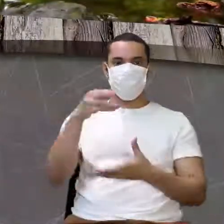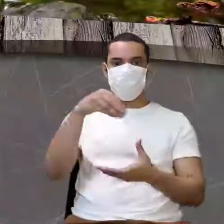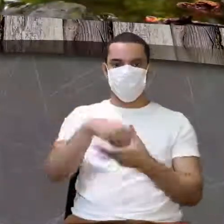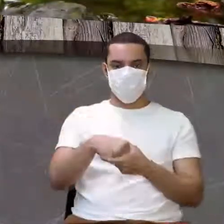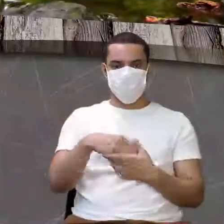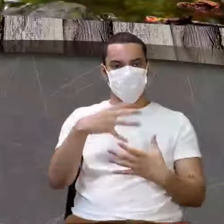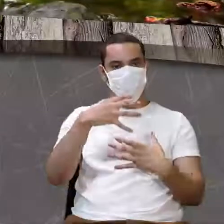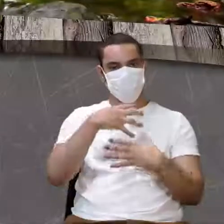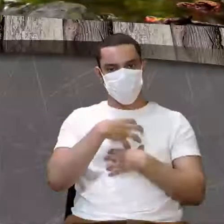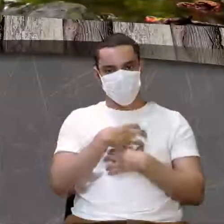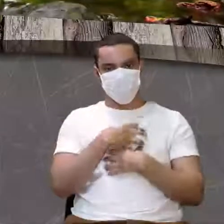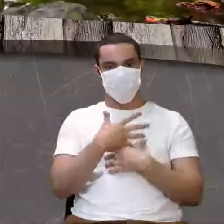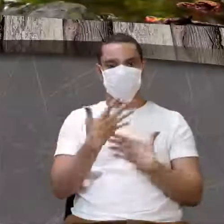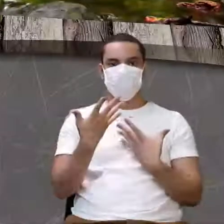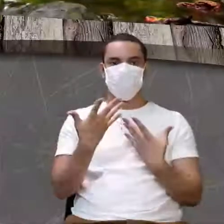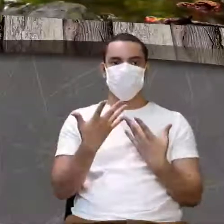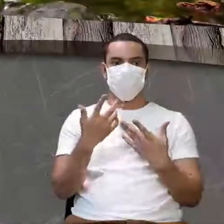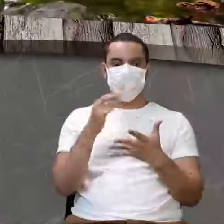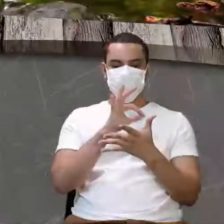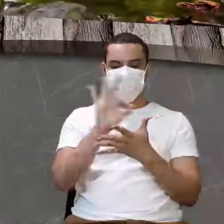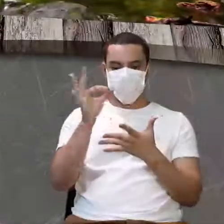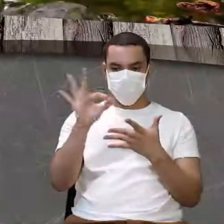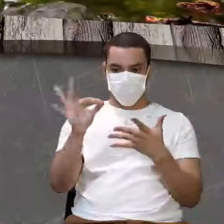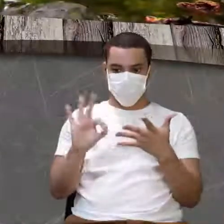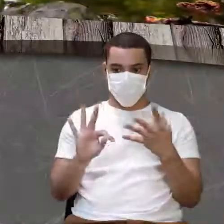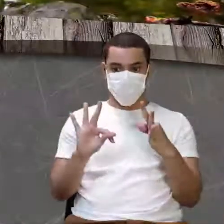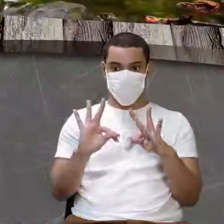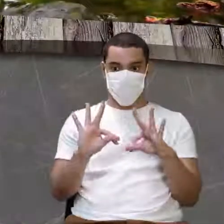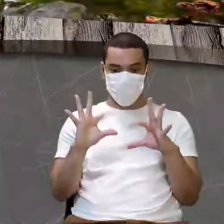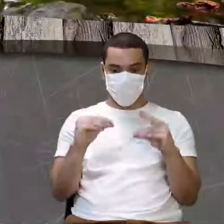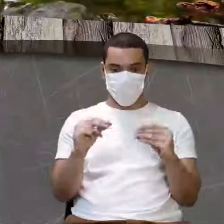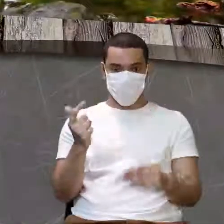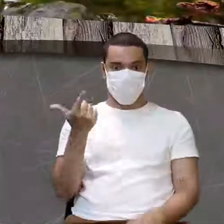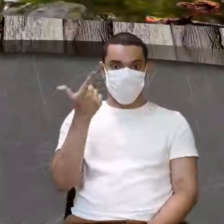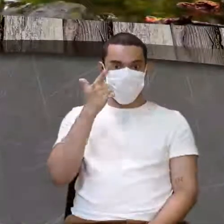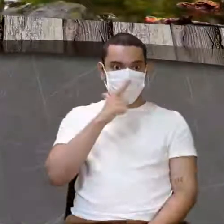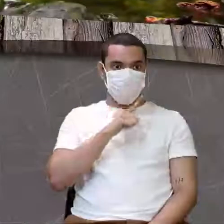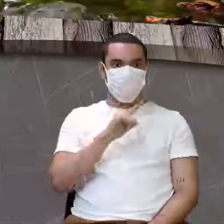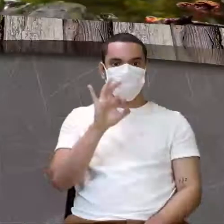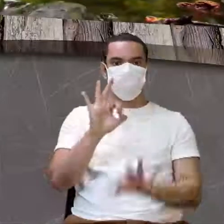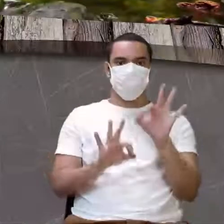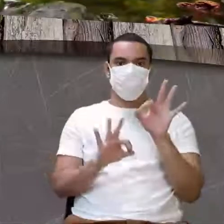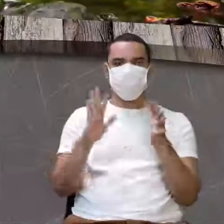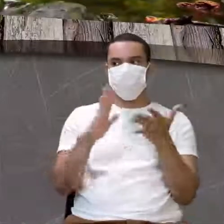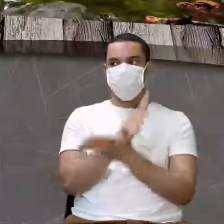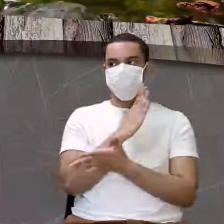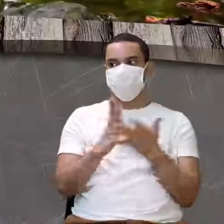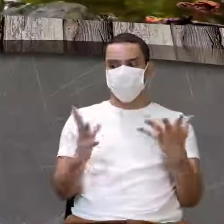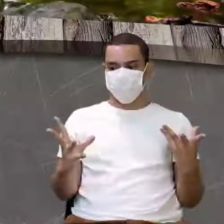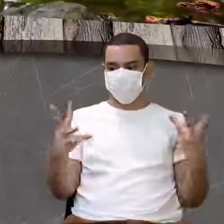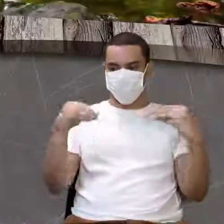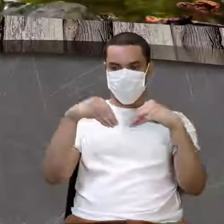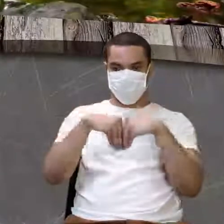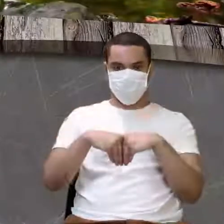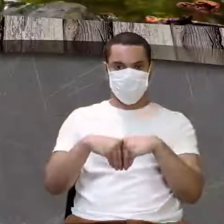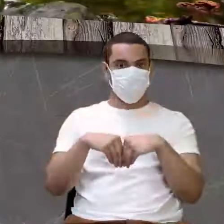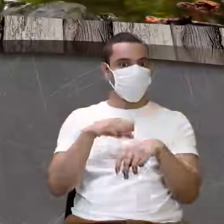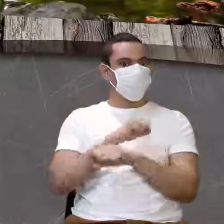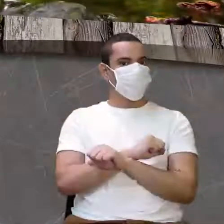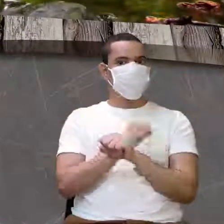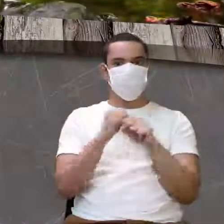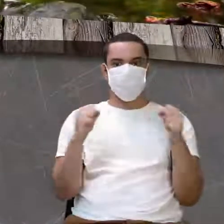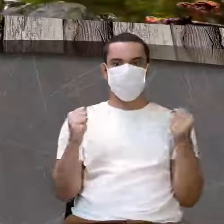morfológicas, as análises moleculares desses organismos, a gente vai conseguir montar algumas partes desse quebra-cabeça. Não tem como a